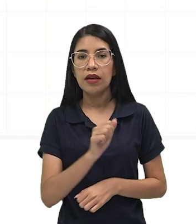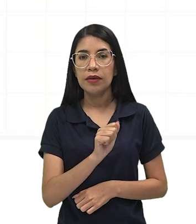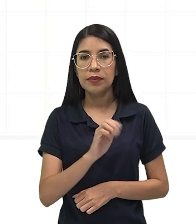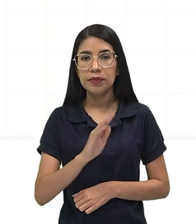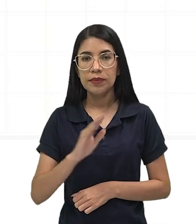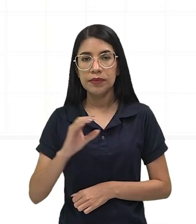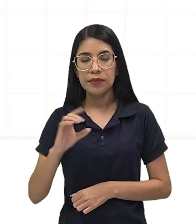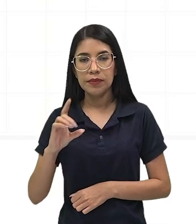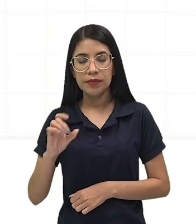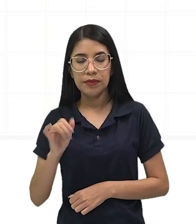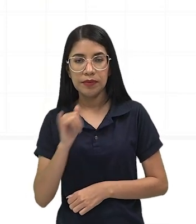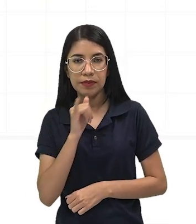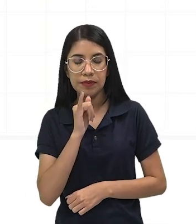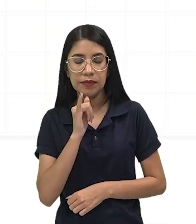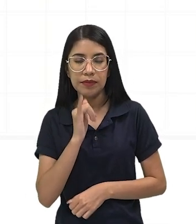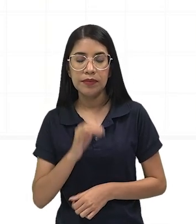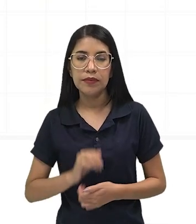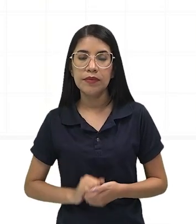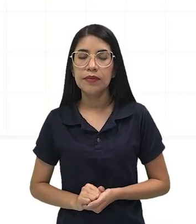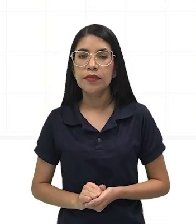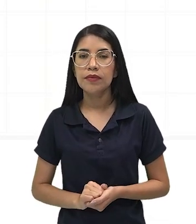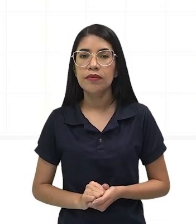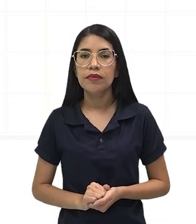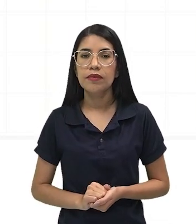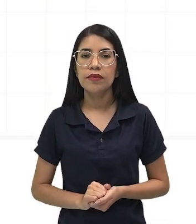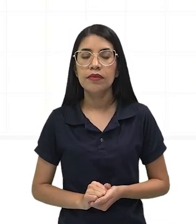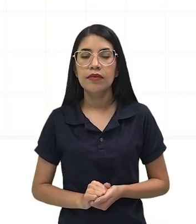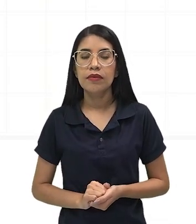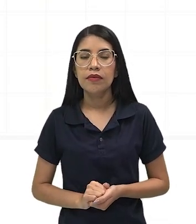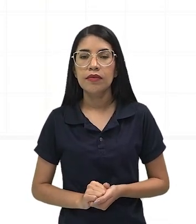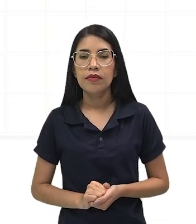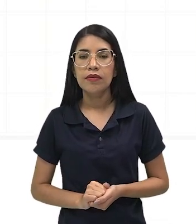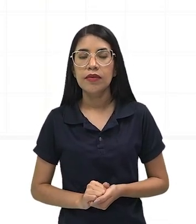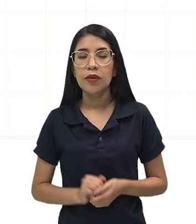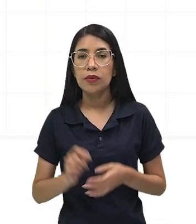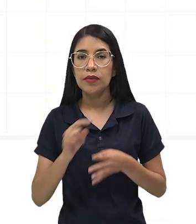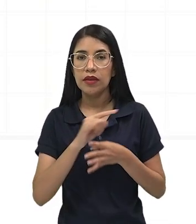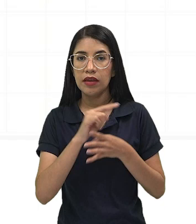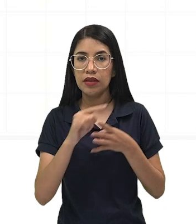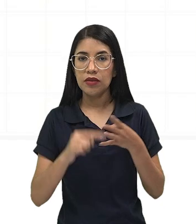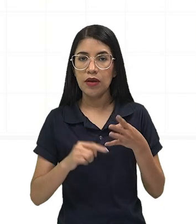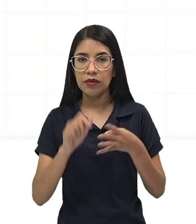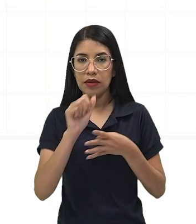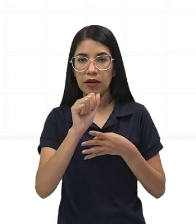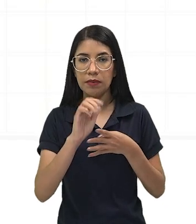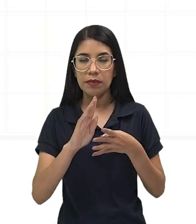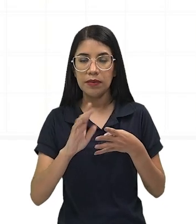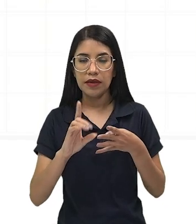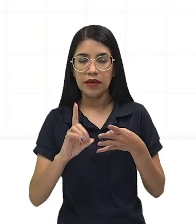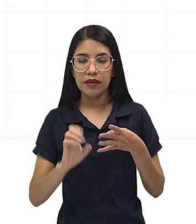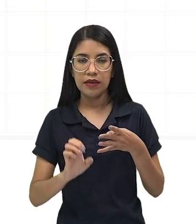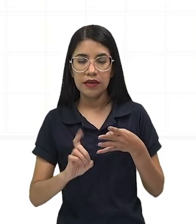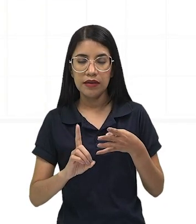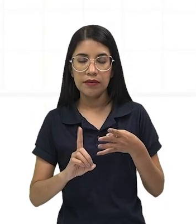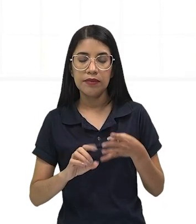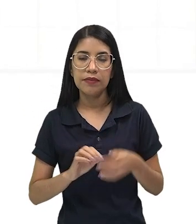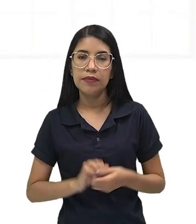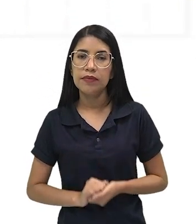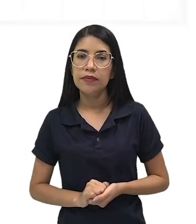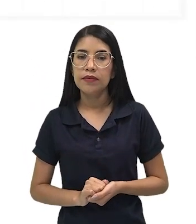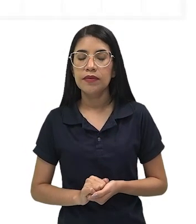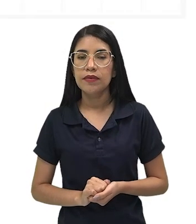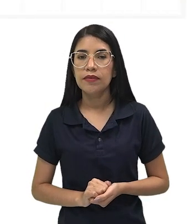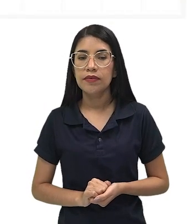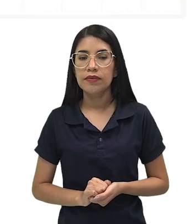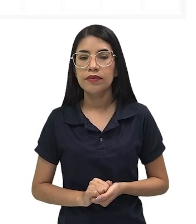e D. Olha. Então, eu quero... Aqui eu tenho as minhas 4, olha, é isso que ele quis dizer. Se eu tenho as minhas 4, então